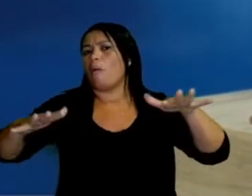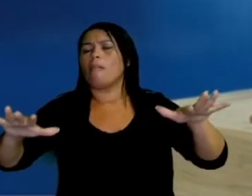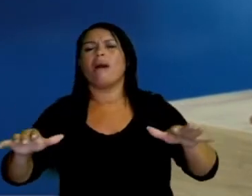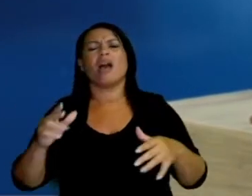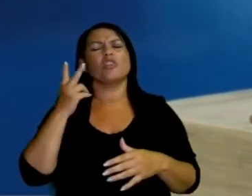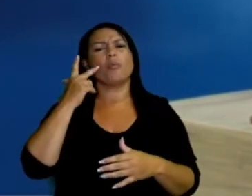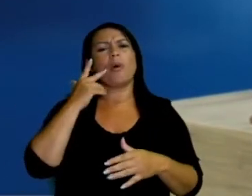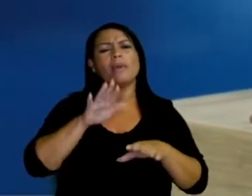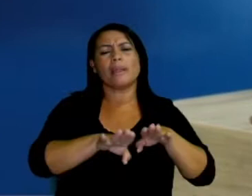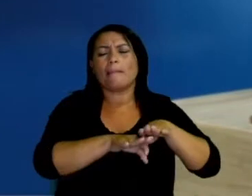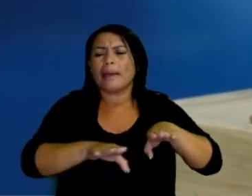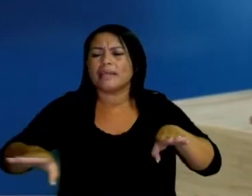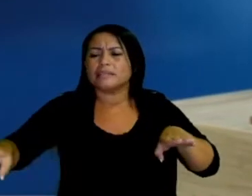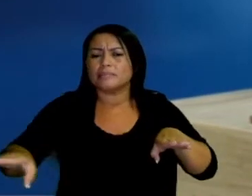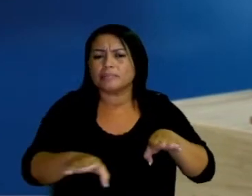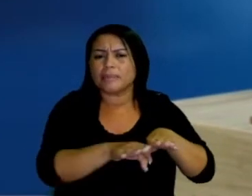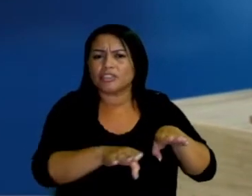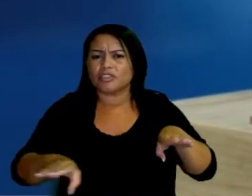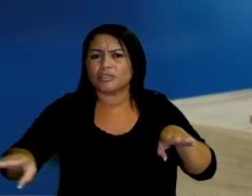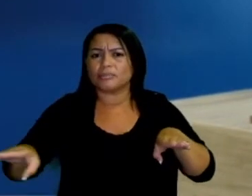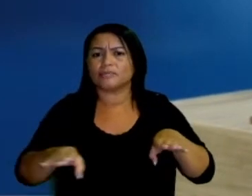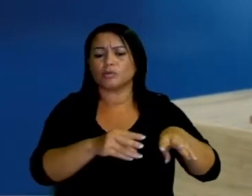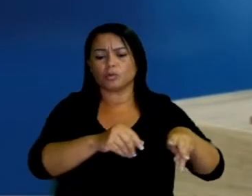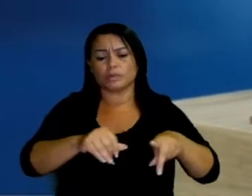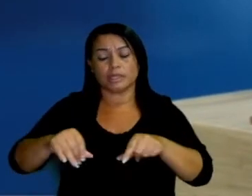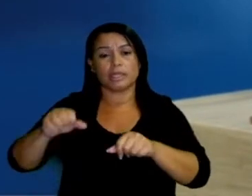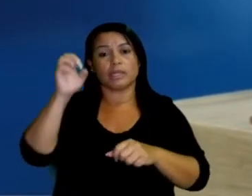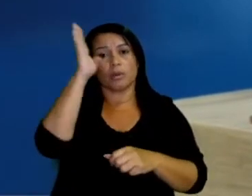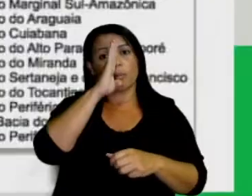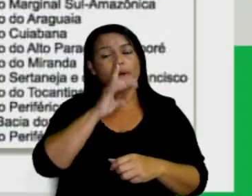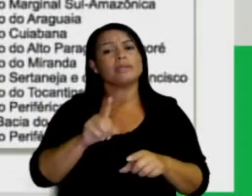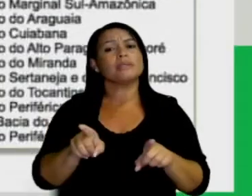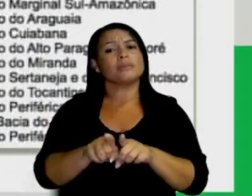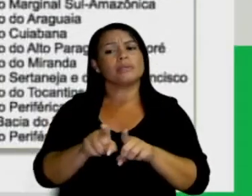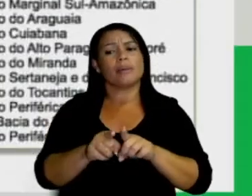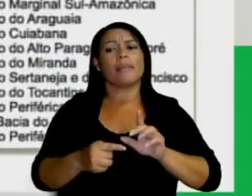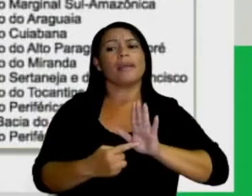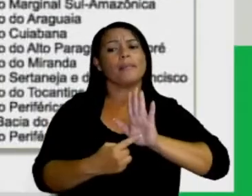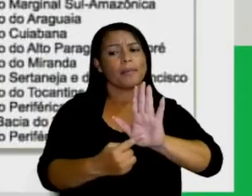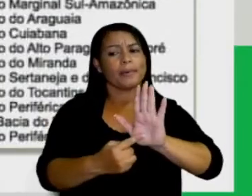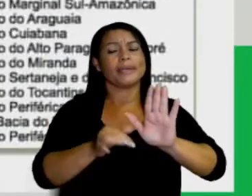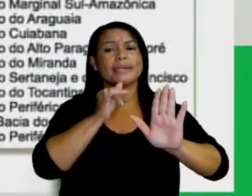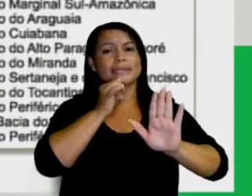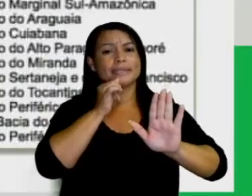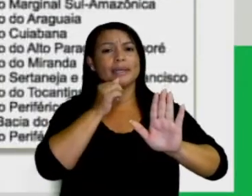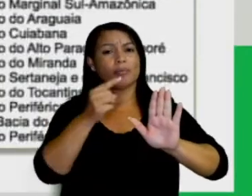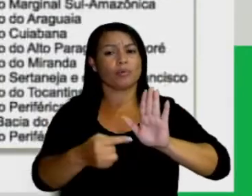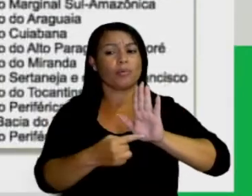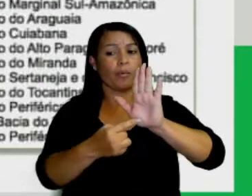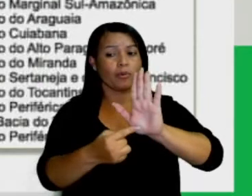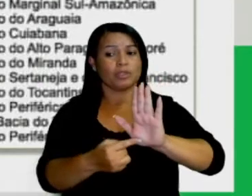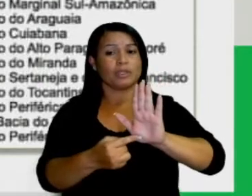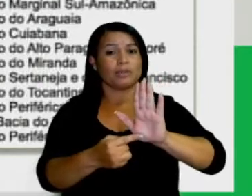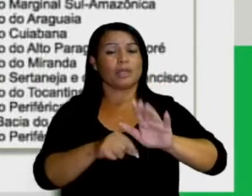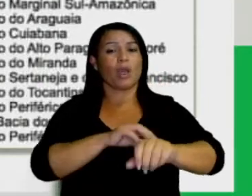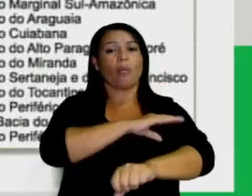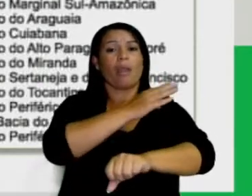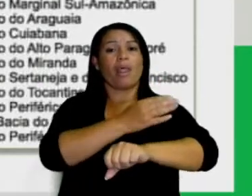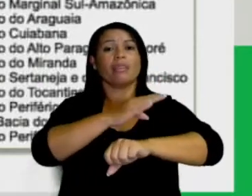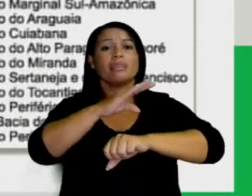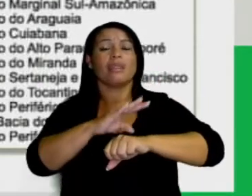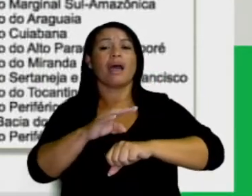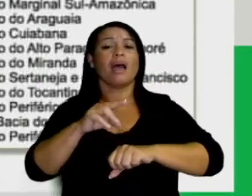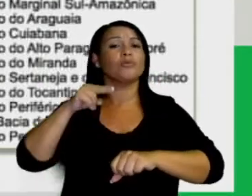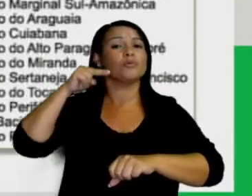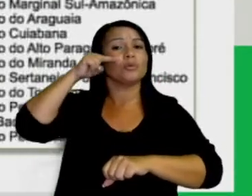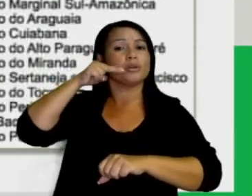mais baixas do terreno. Então, no caso do Brasil, eu trouxe o exemplo aqui do Planalto da Borborema, que seria aí uma feição de relevo, né, bastante